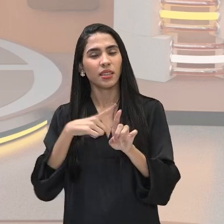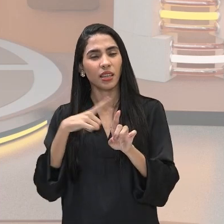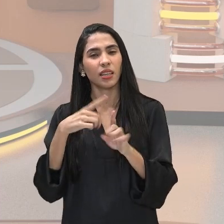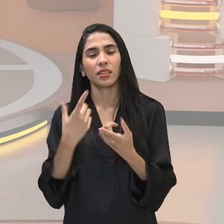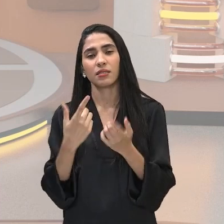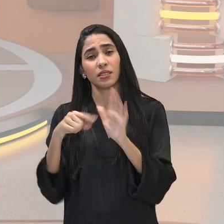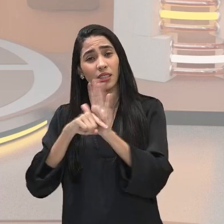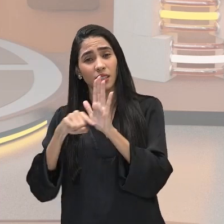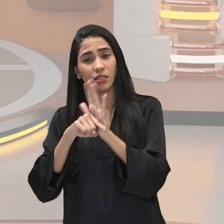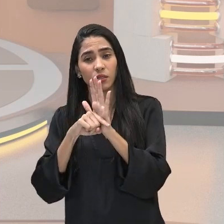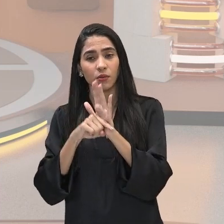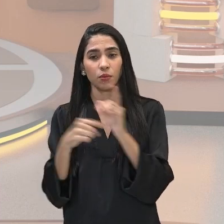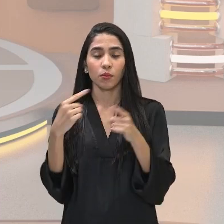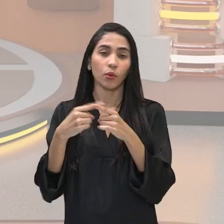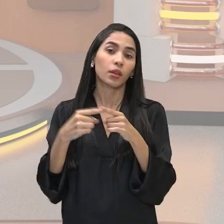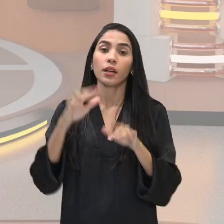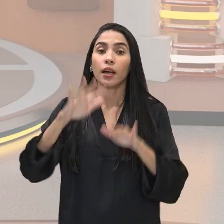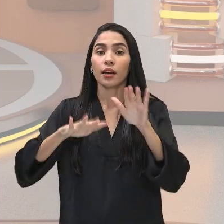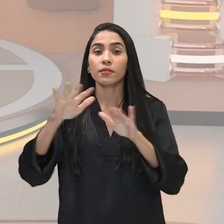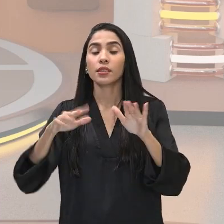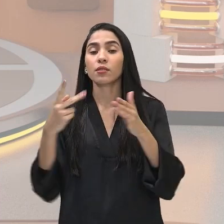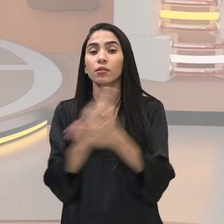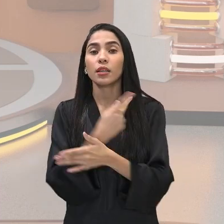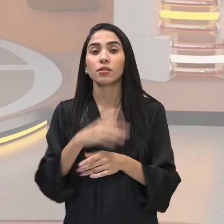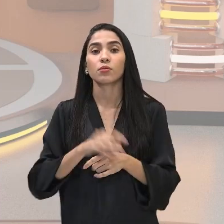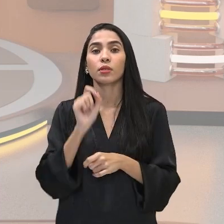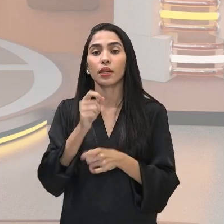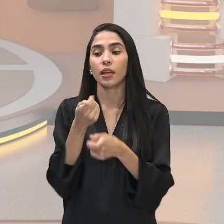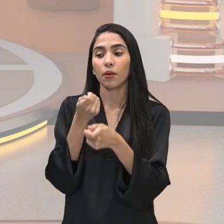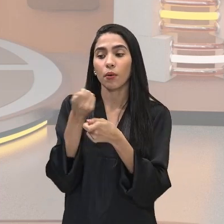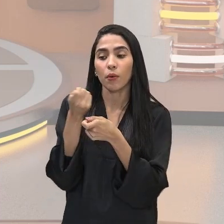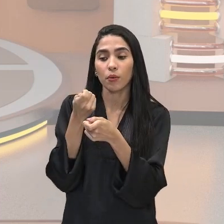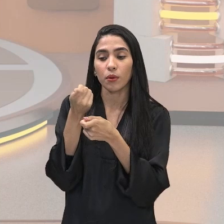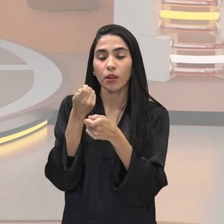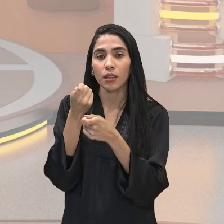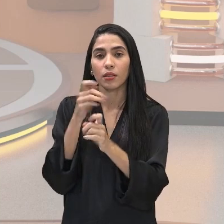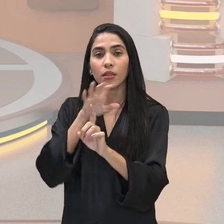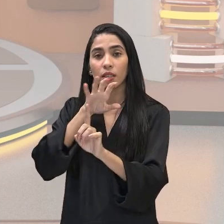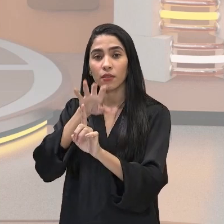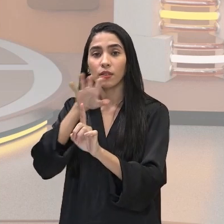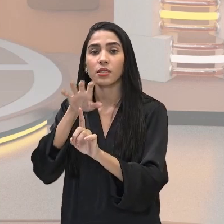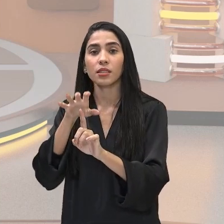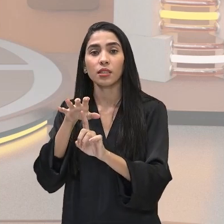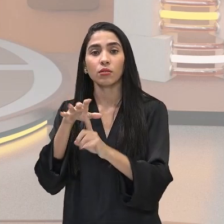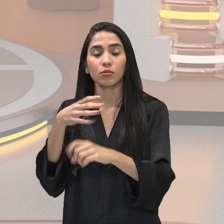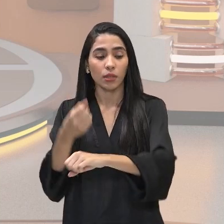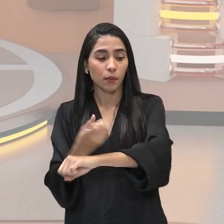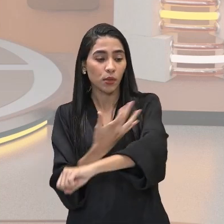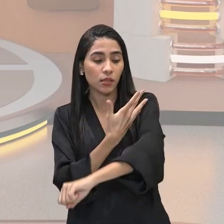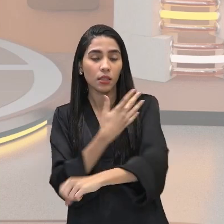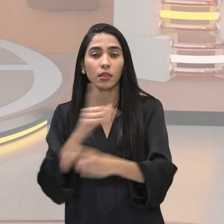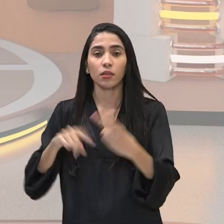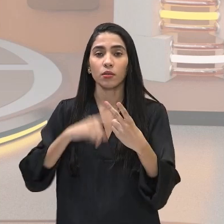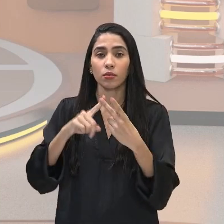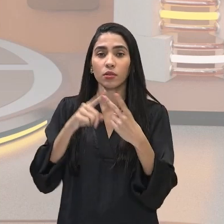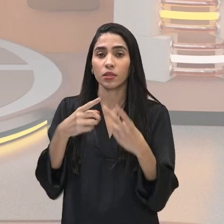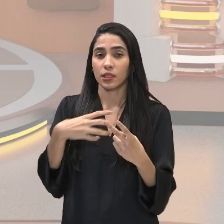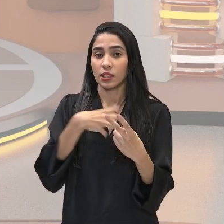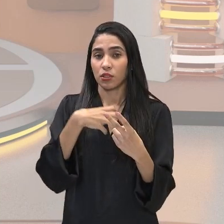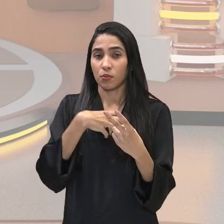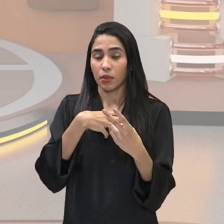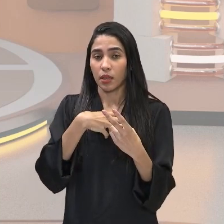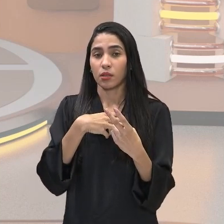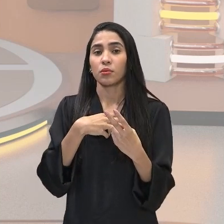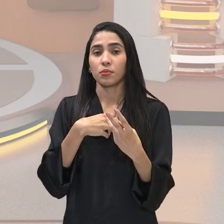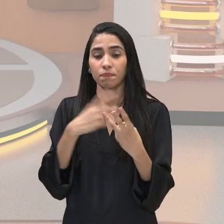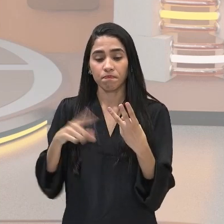também, porque muitas vezes acaba o quê? Controlando as nossas emoções, controlando os nossos